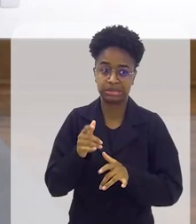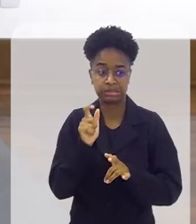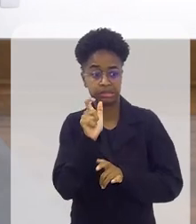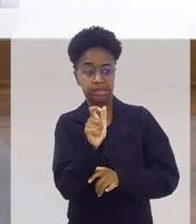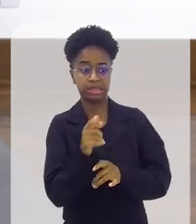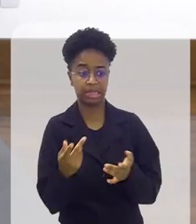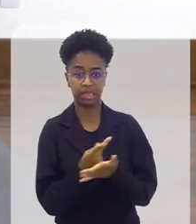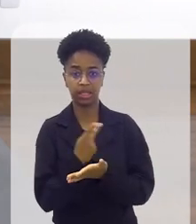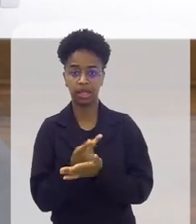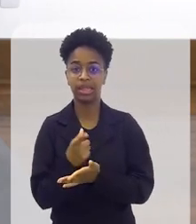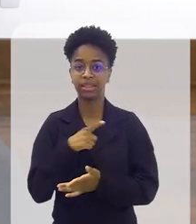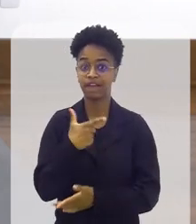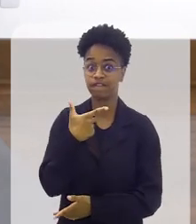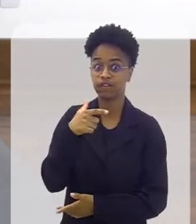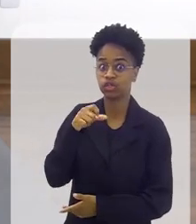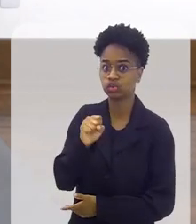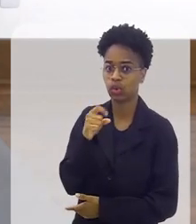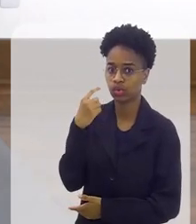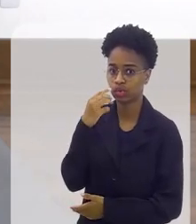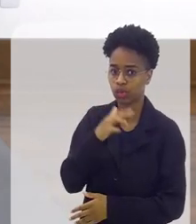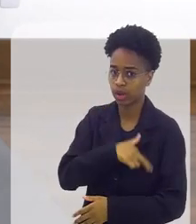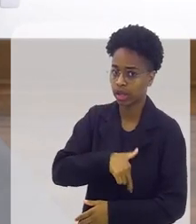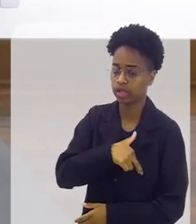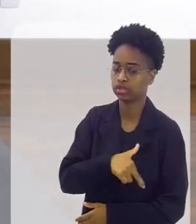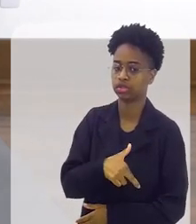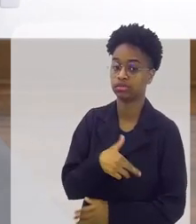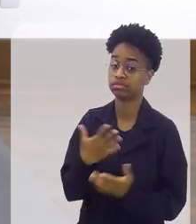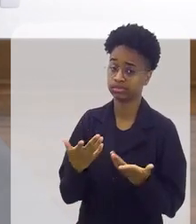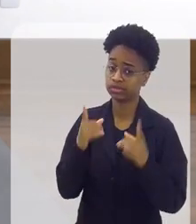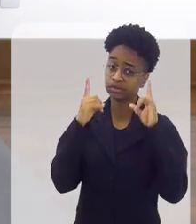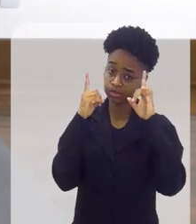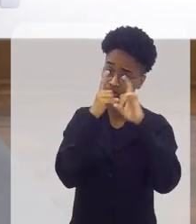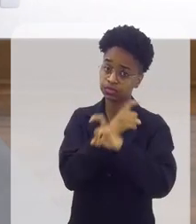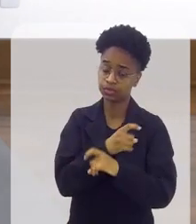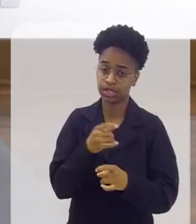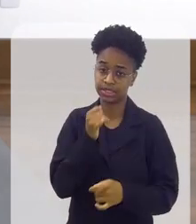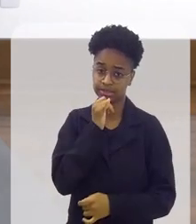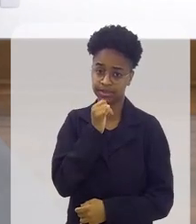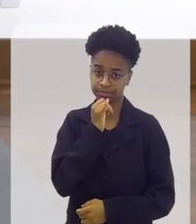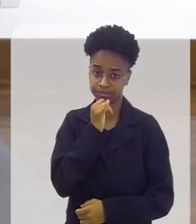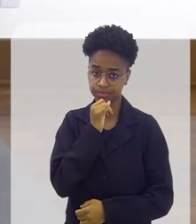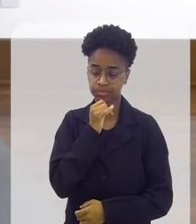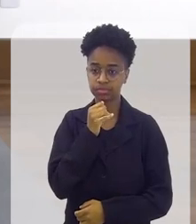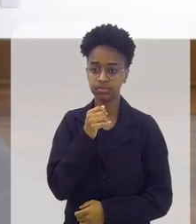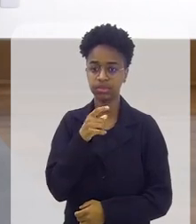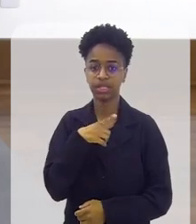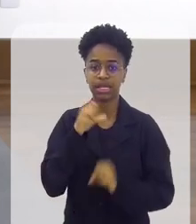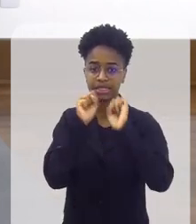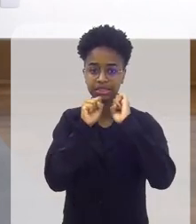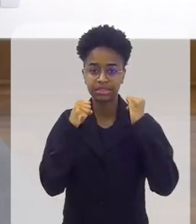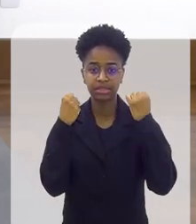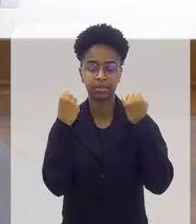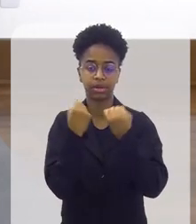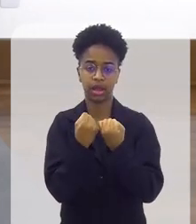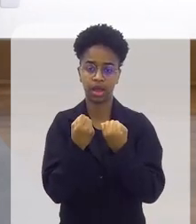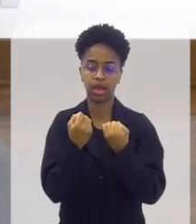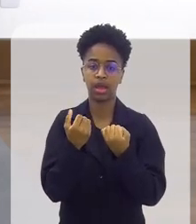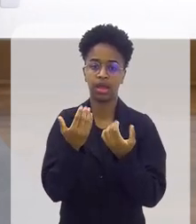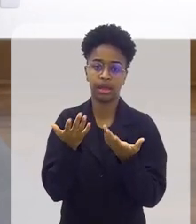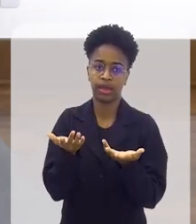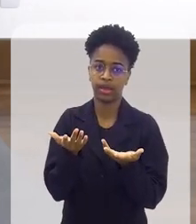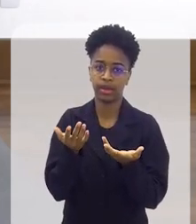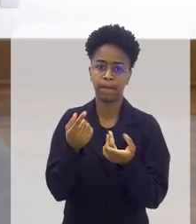não imaginam, de 28 religiões. Então, isso é complexo. Como, por exemplo, o seminário da